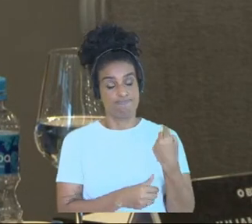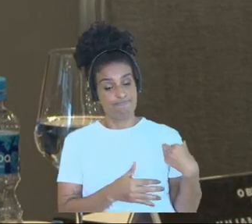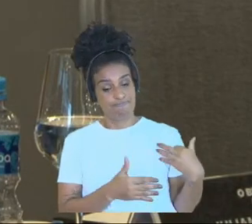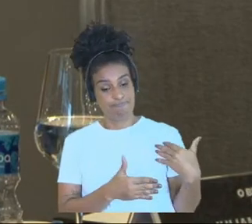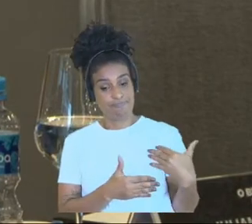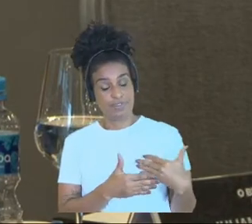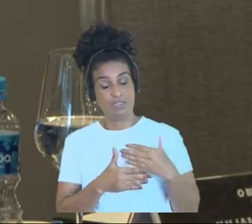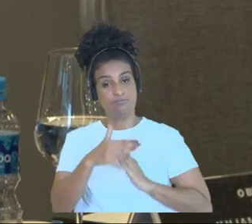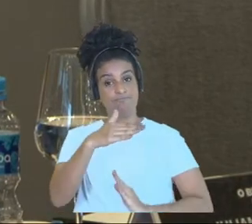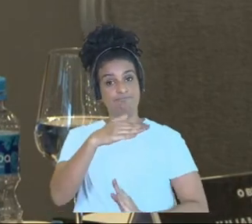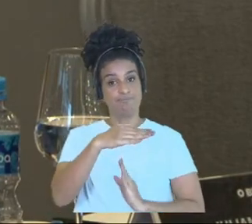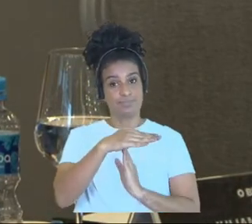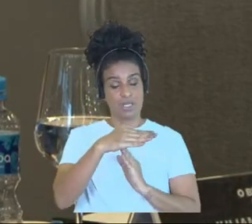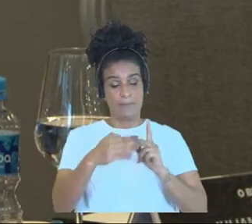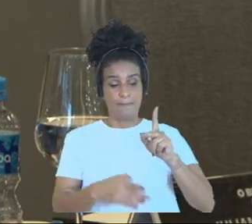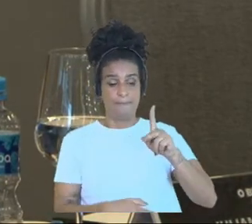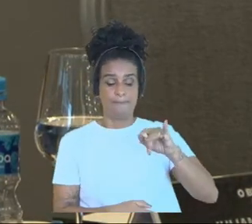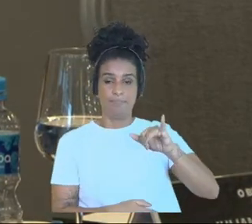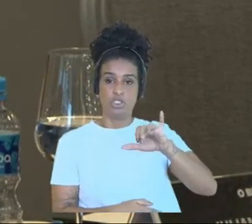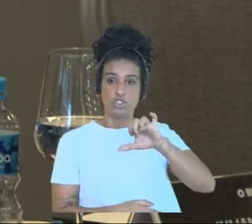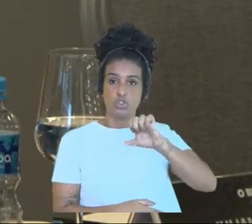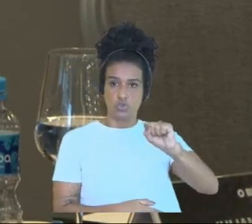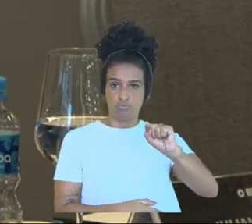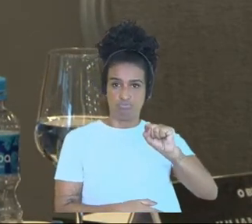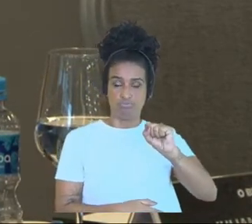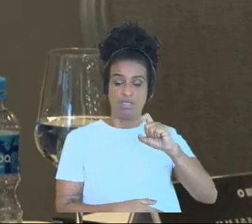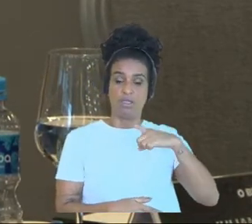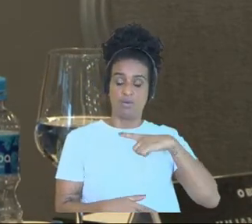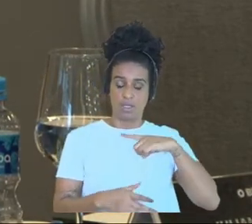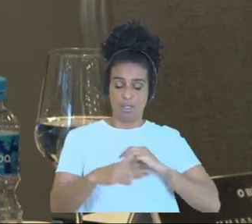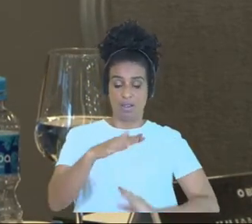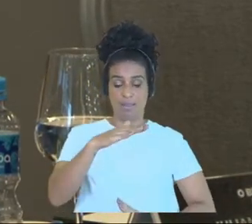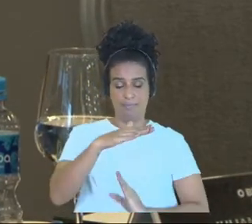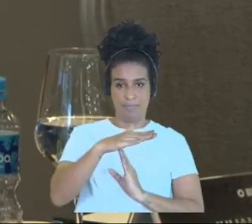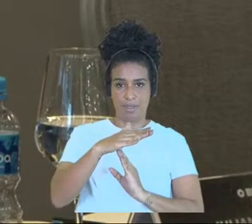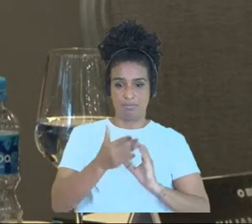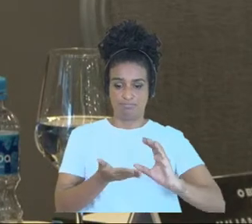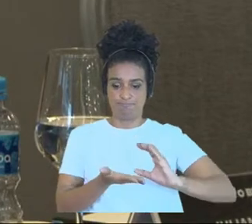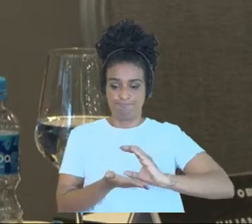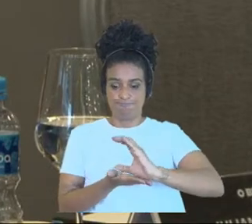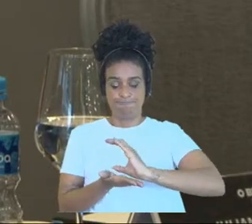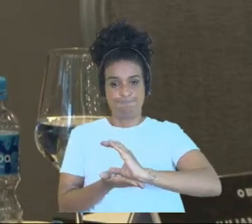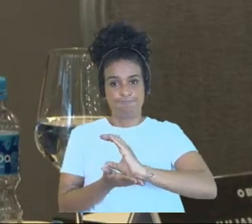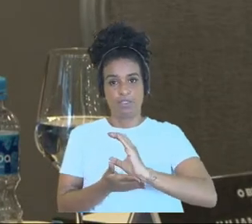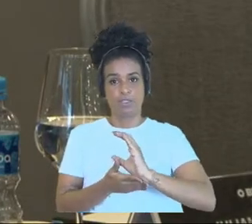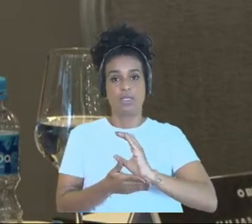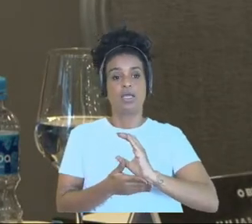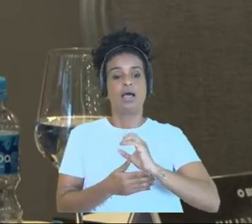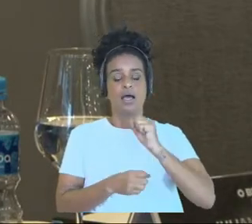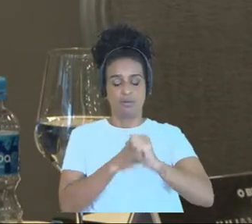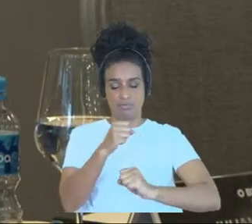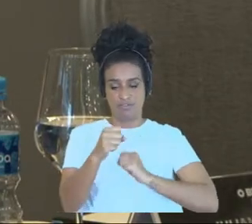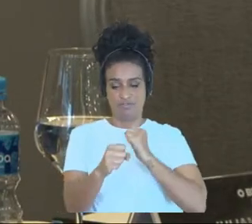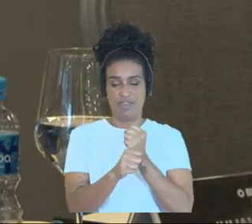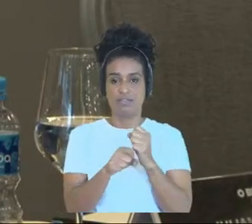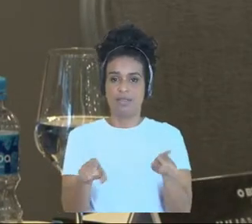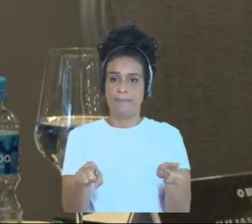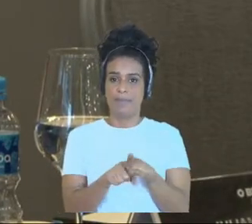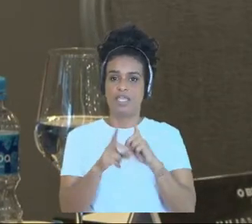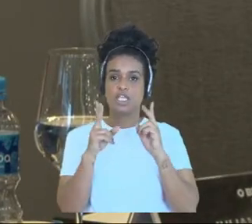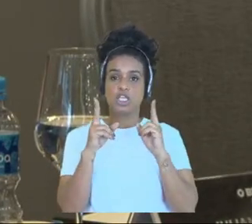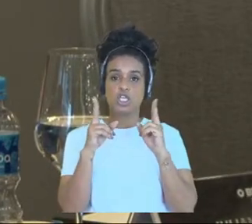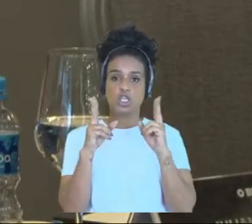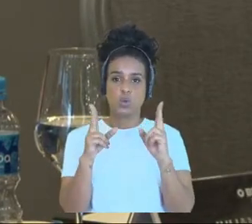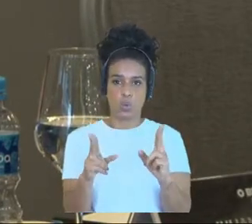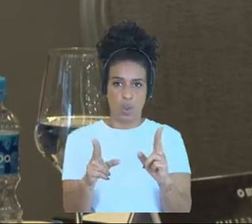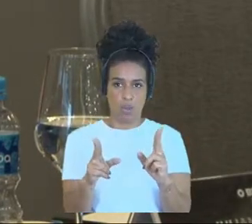esse teto se tornou o piso. Para o ano que vem, a gente vai ter exatamente a mesma quantidade de emendas de relator, igual ao que a gente tem de